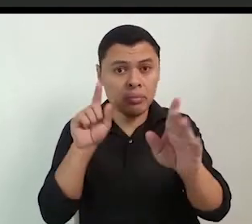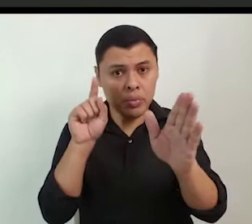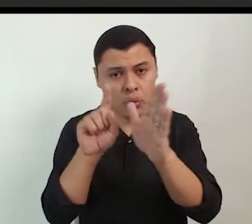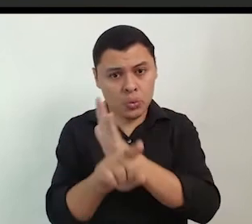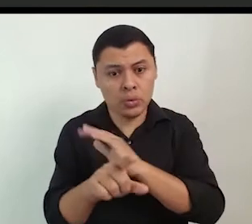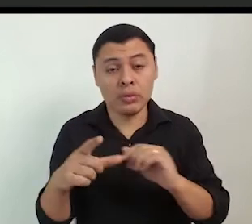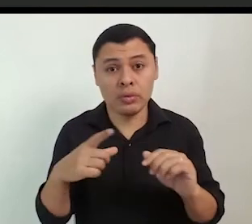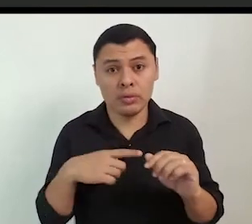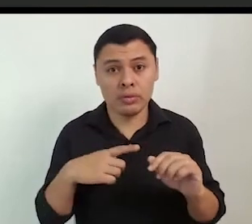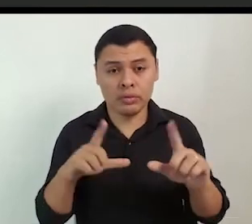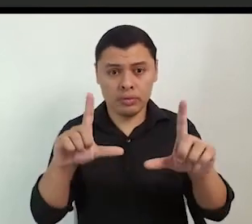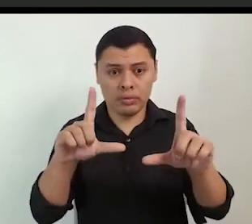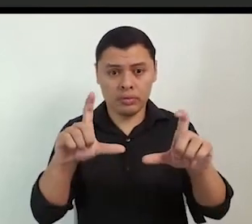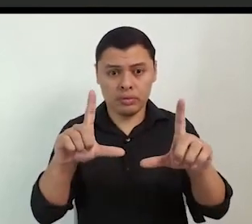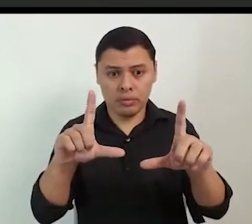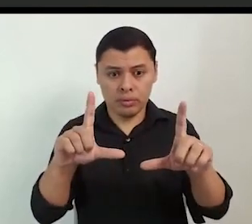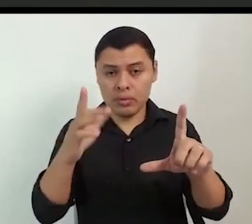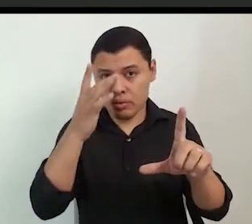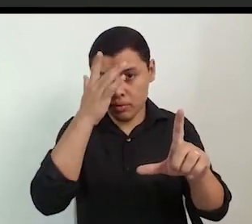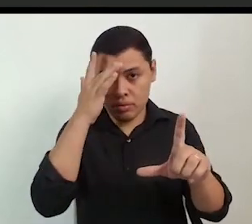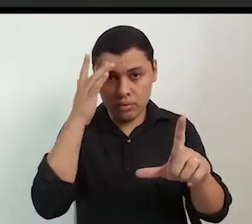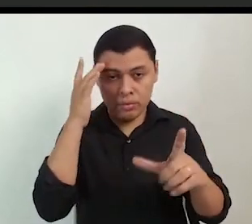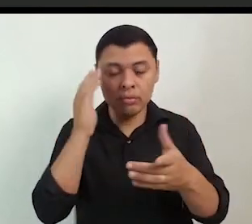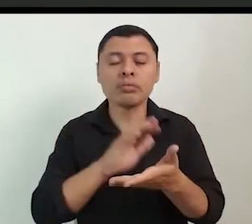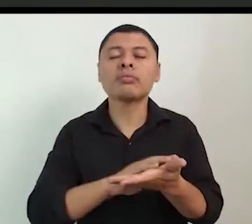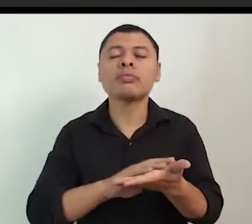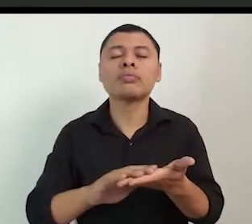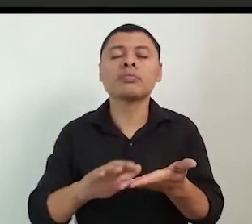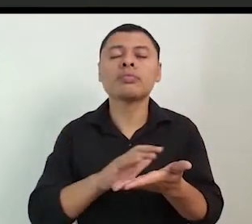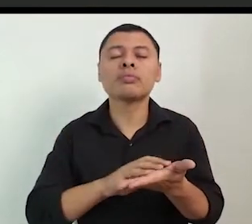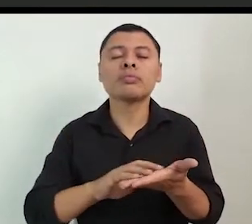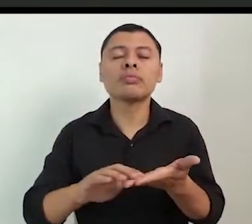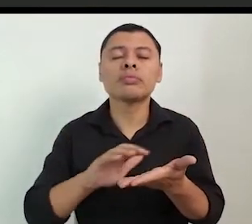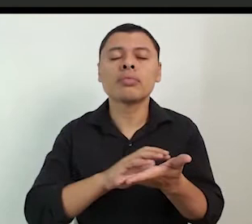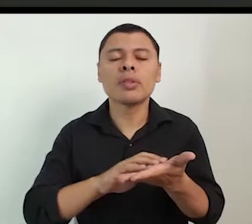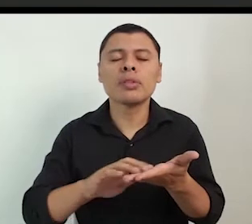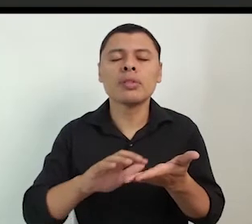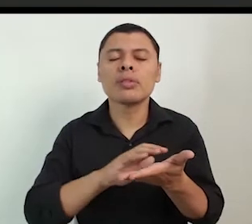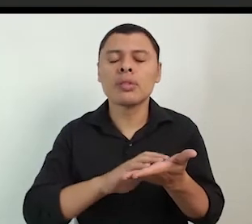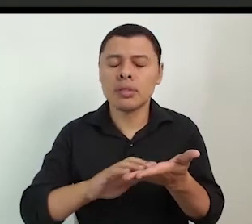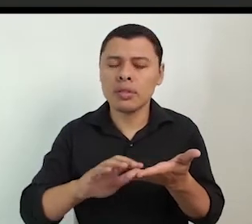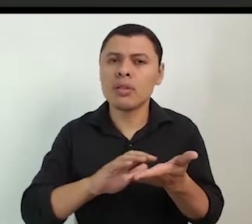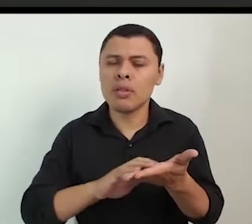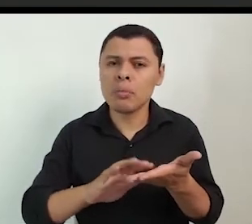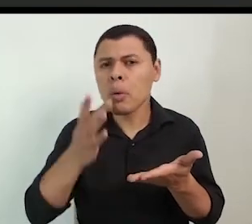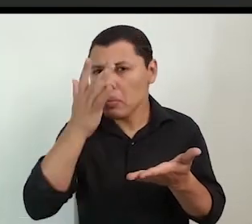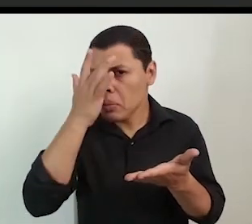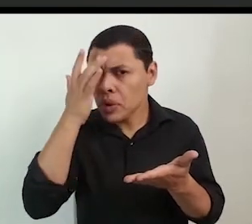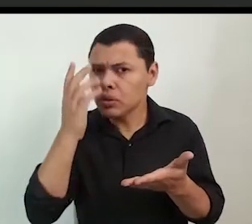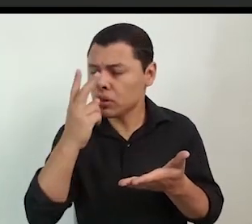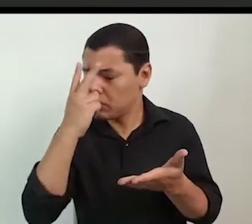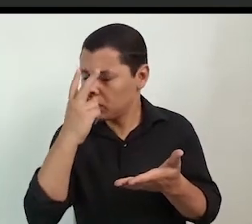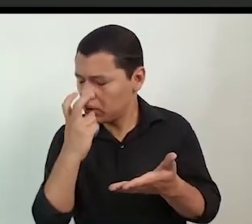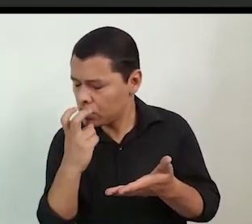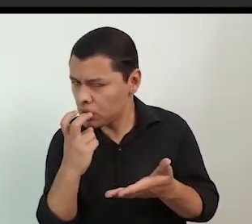uma imagem de uma pessoa lendo braille. Toda pessoa com deficiência visual,